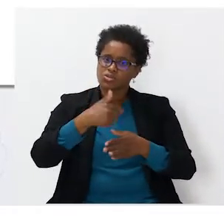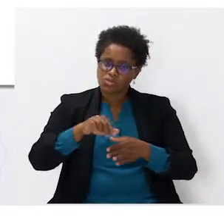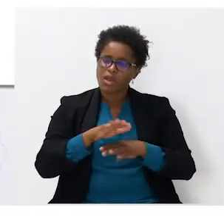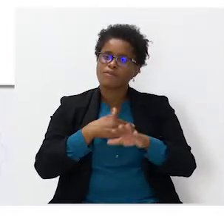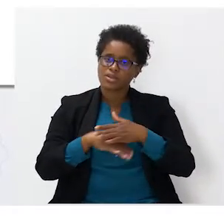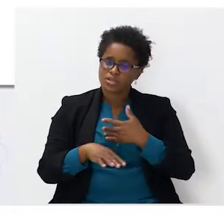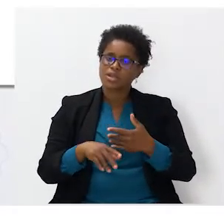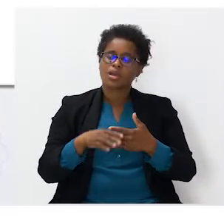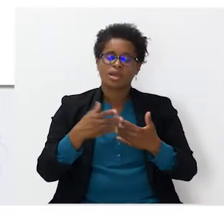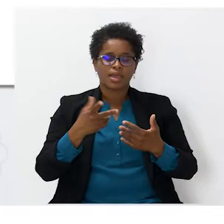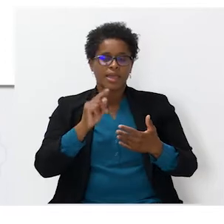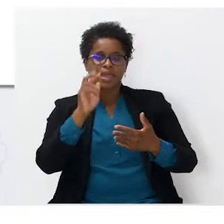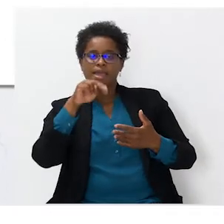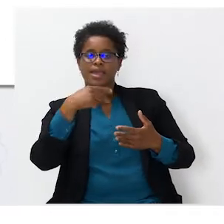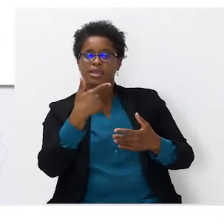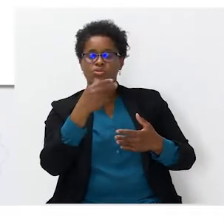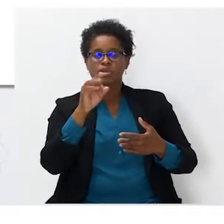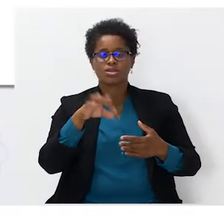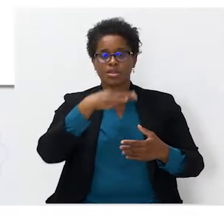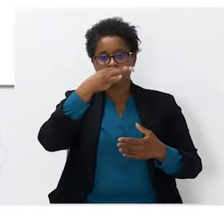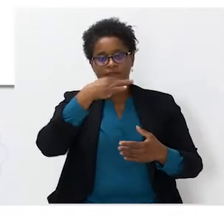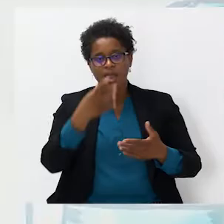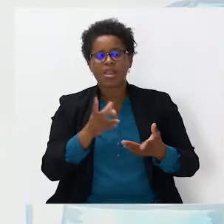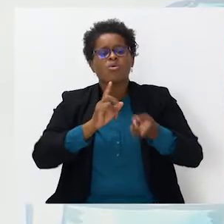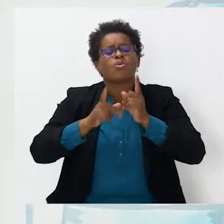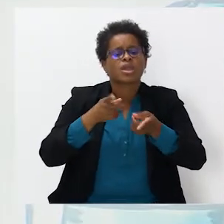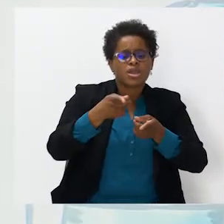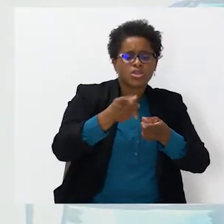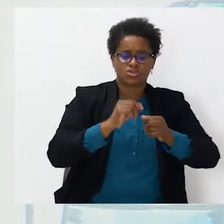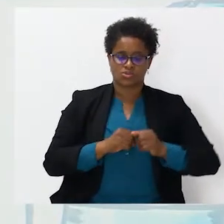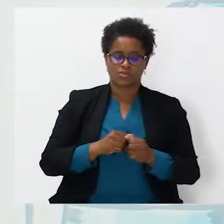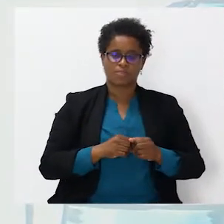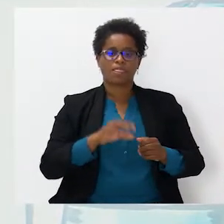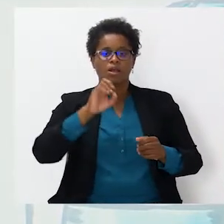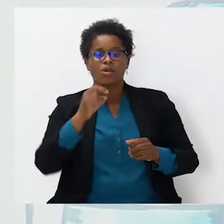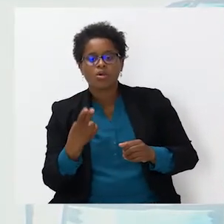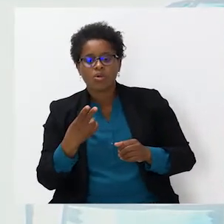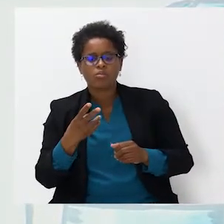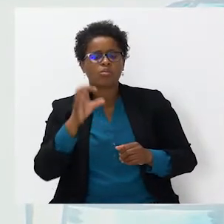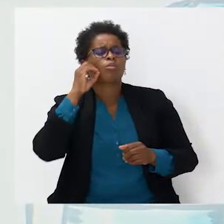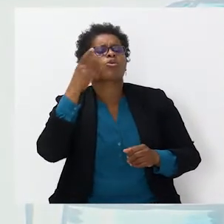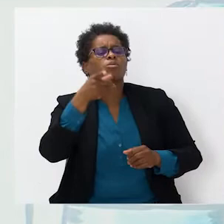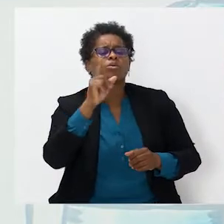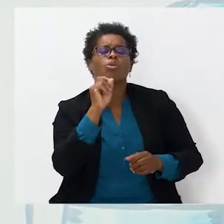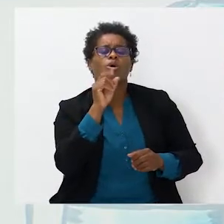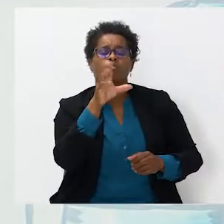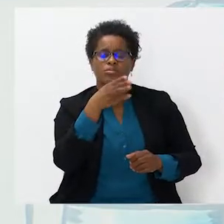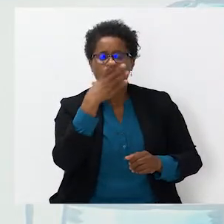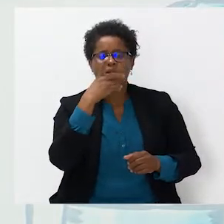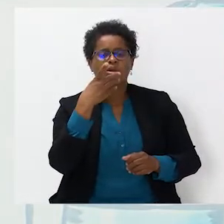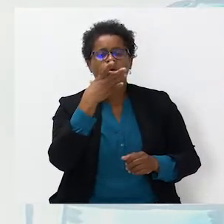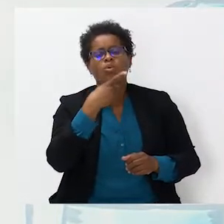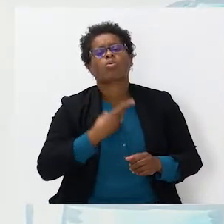as entoações da fala. O que é isto? Ou como te chamas? Não